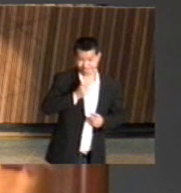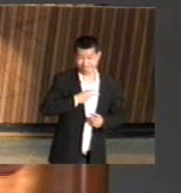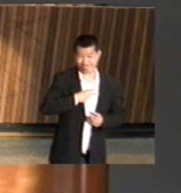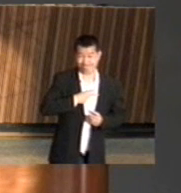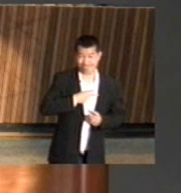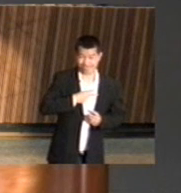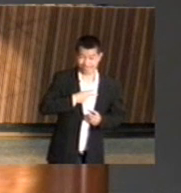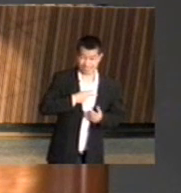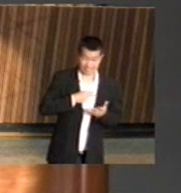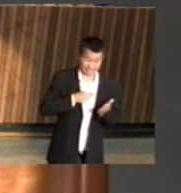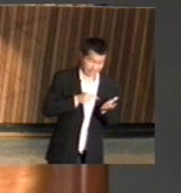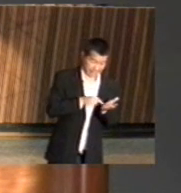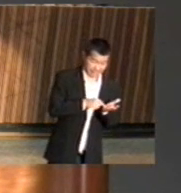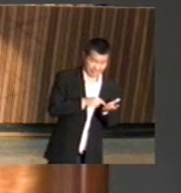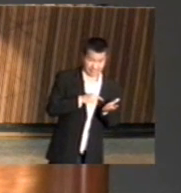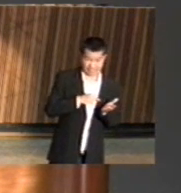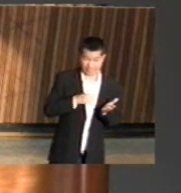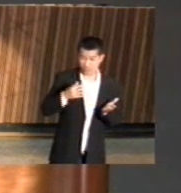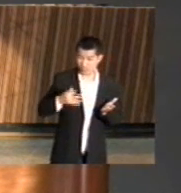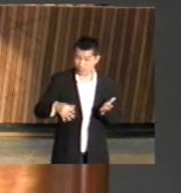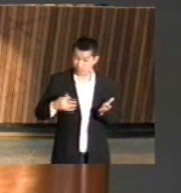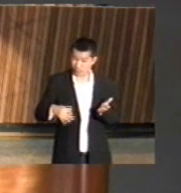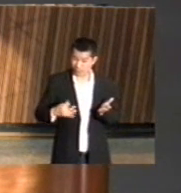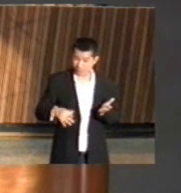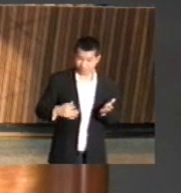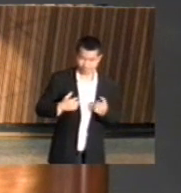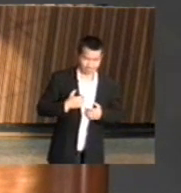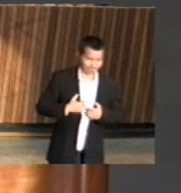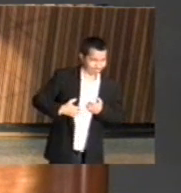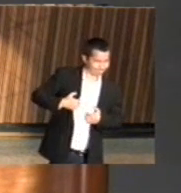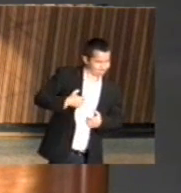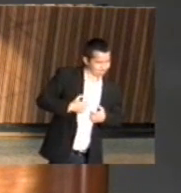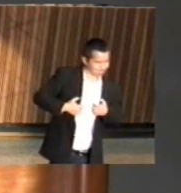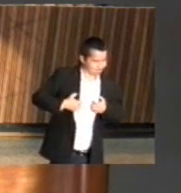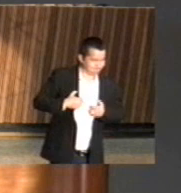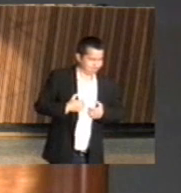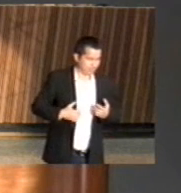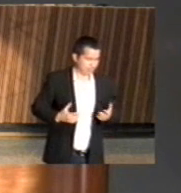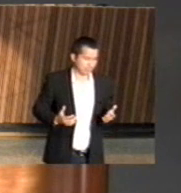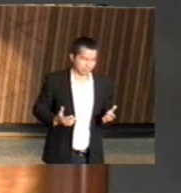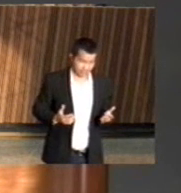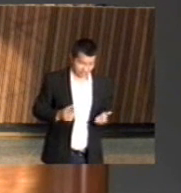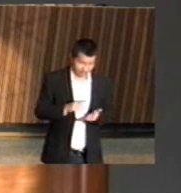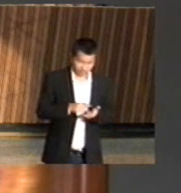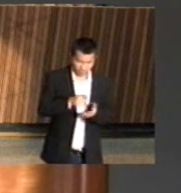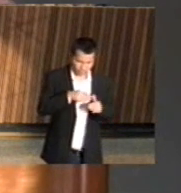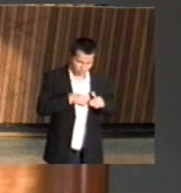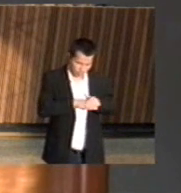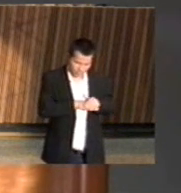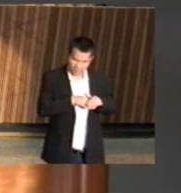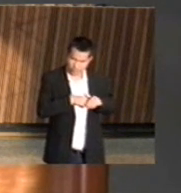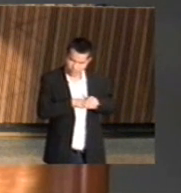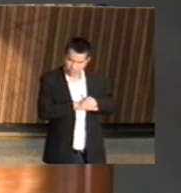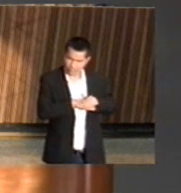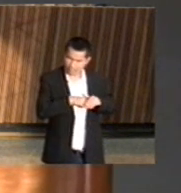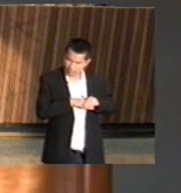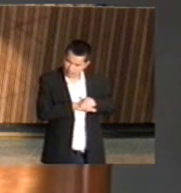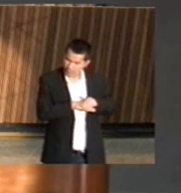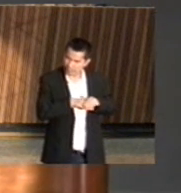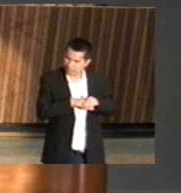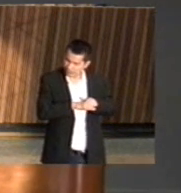Portanto, se você estiver oferecendo no altar a sua oferta a Deus, e lembrar que o